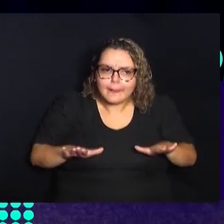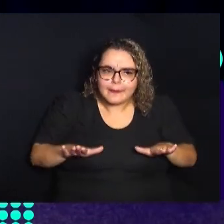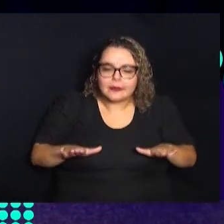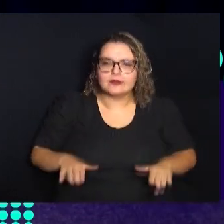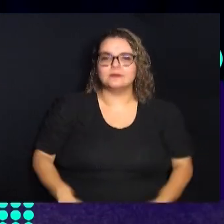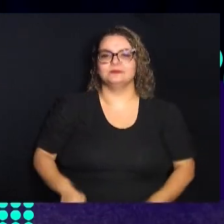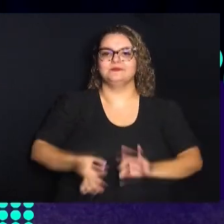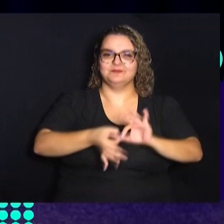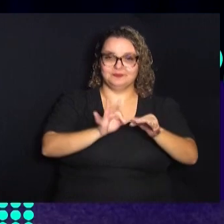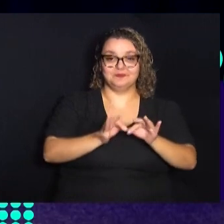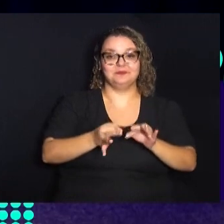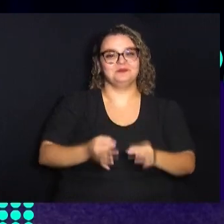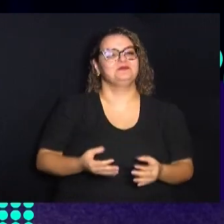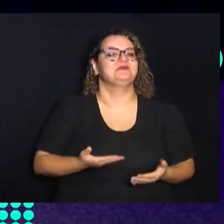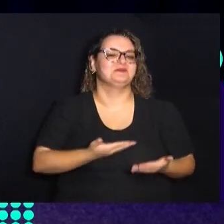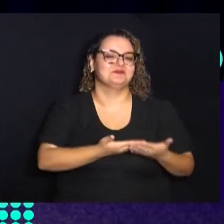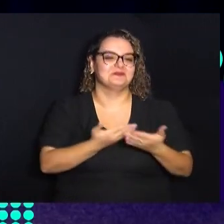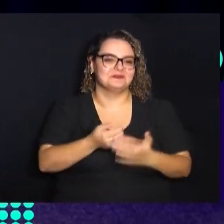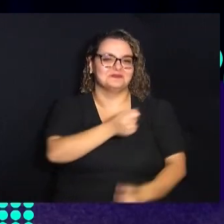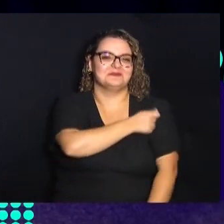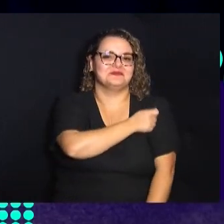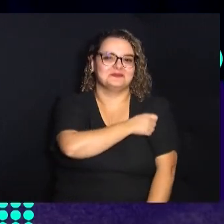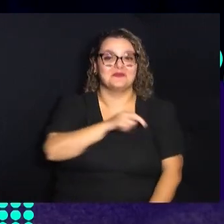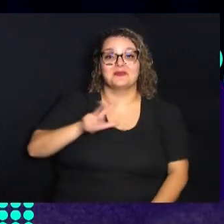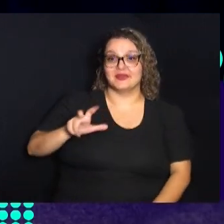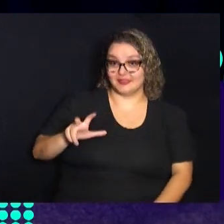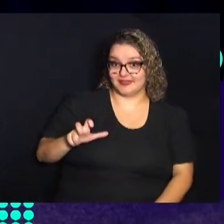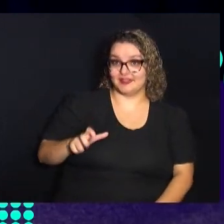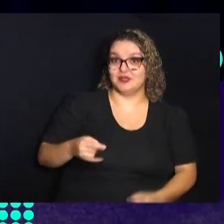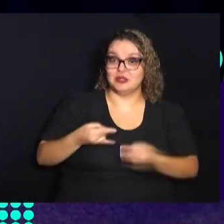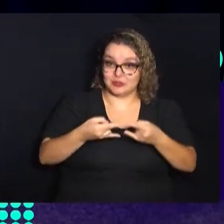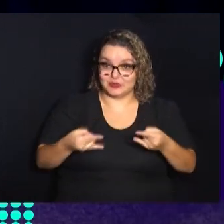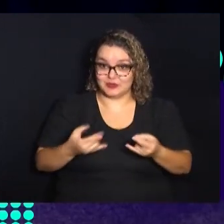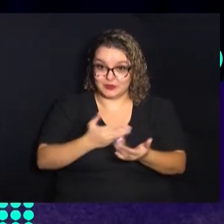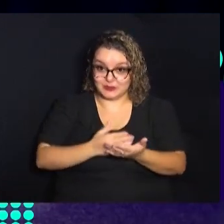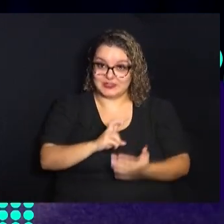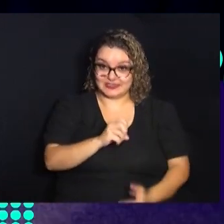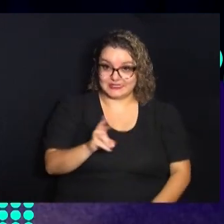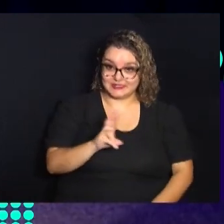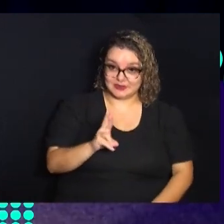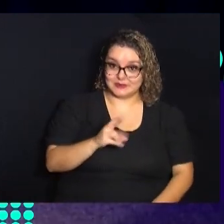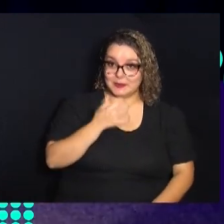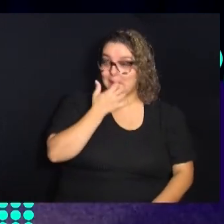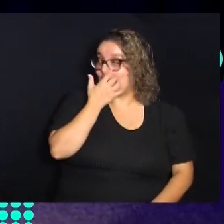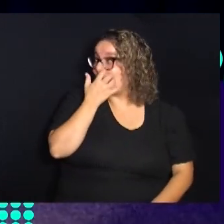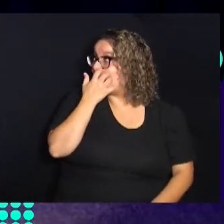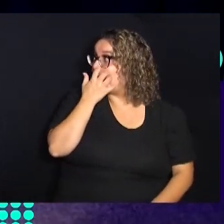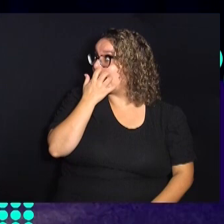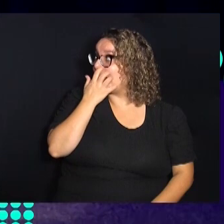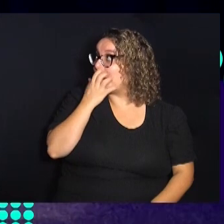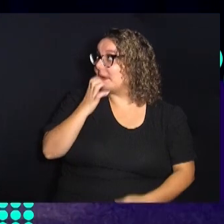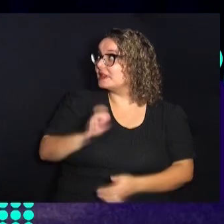Acalme, no Teatro Oficina do Estudante Iguatemi. Ingressos a partir de R$ 50.